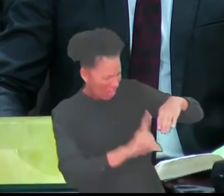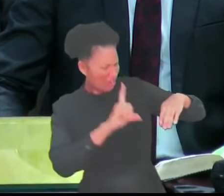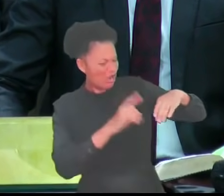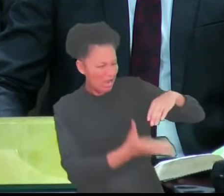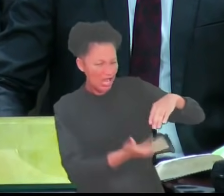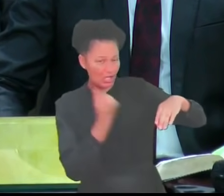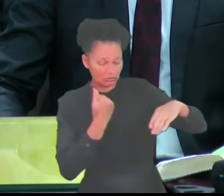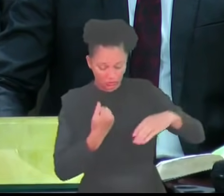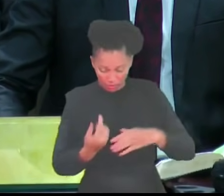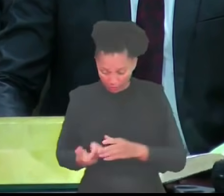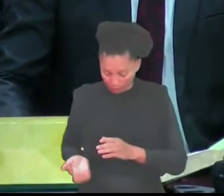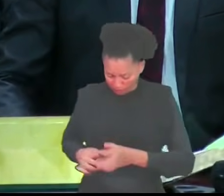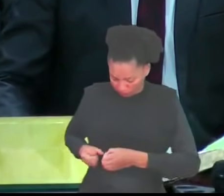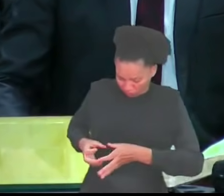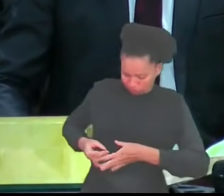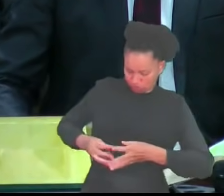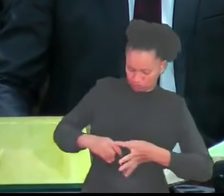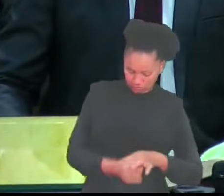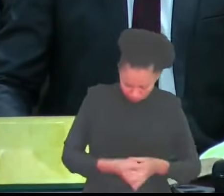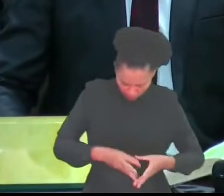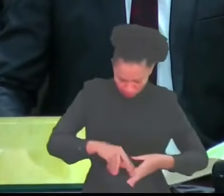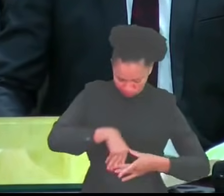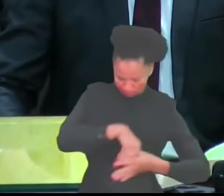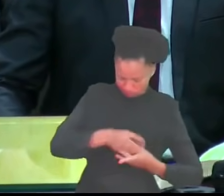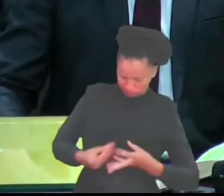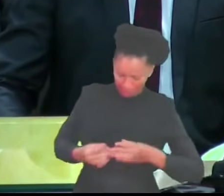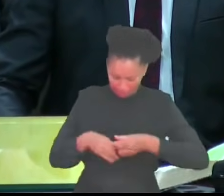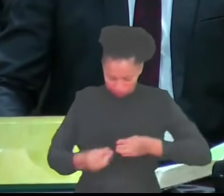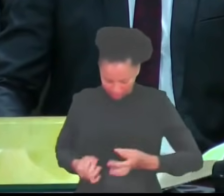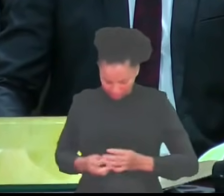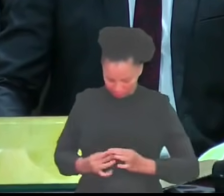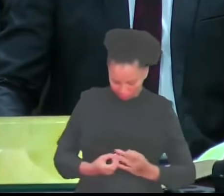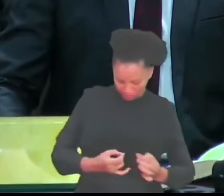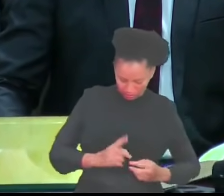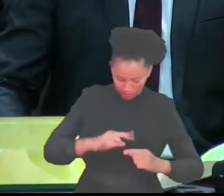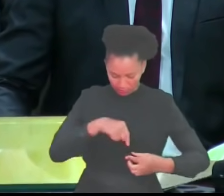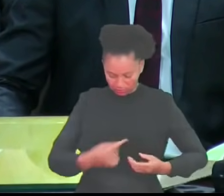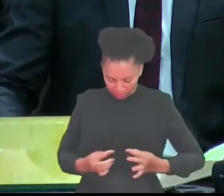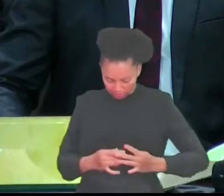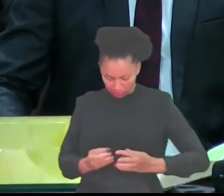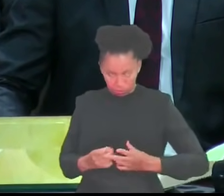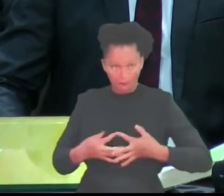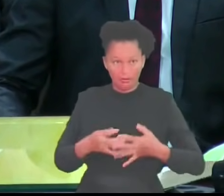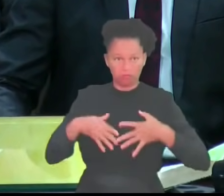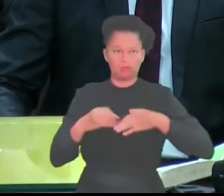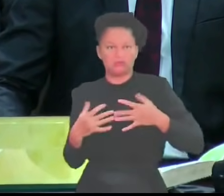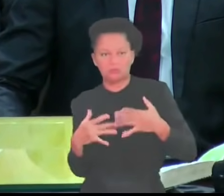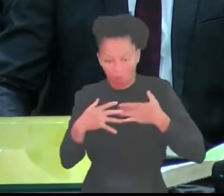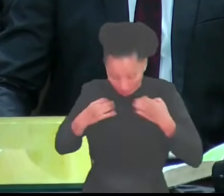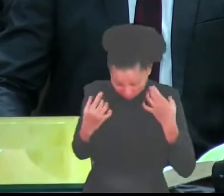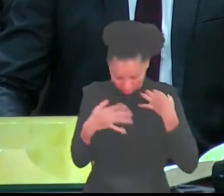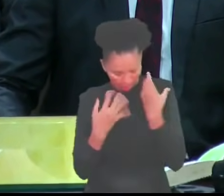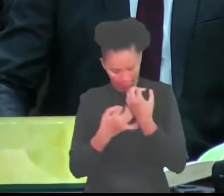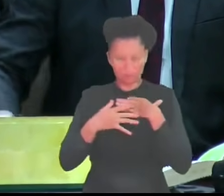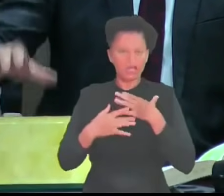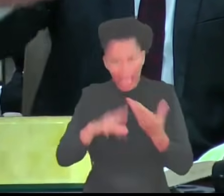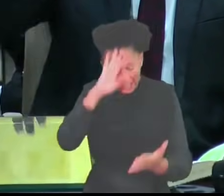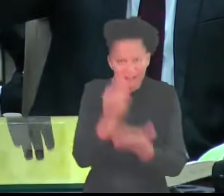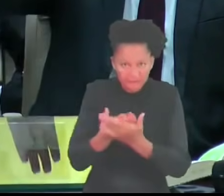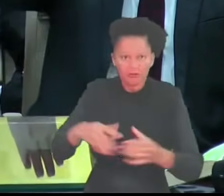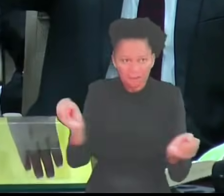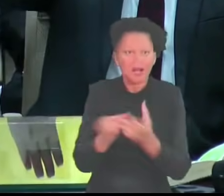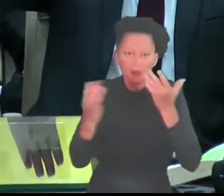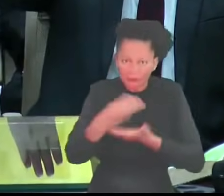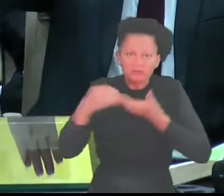Aí o fígado volta, o intestino volta, o baço volta, as tripas voltam. Louvado seja Deus. Quem acredita neste milagre, dê